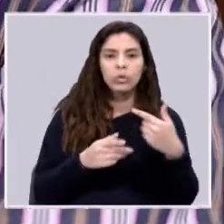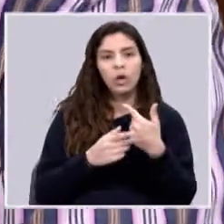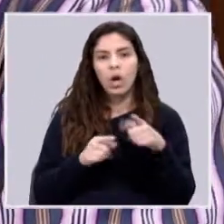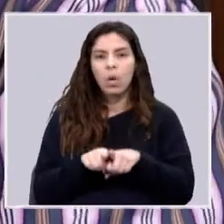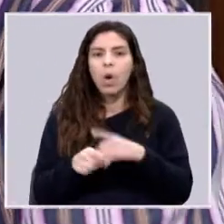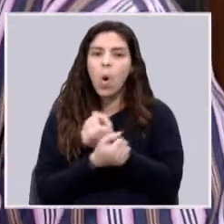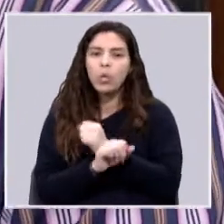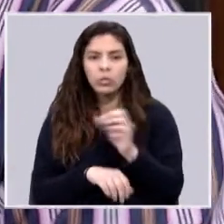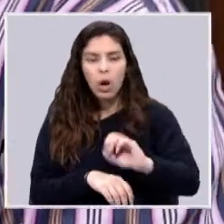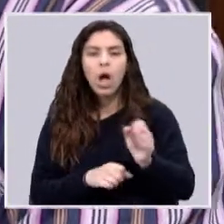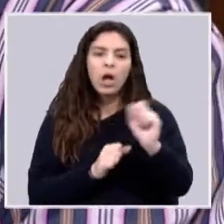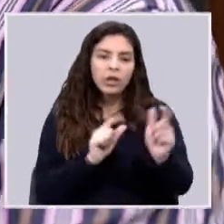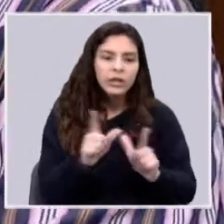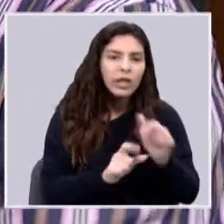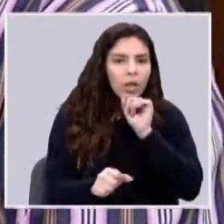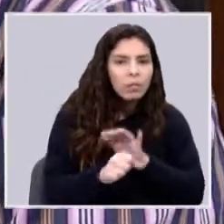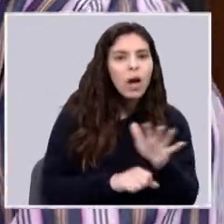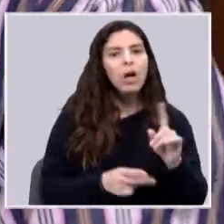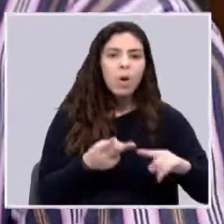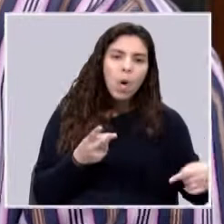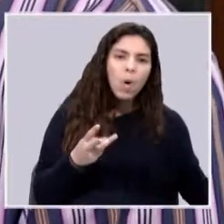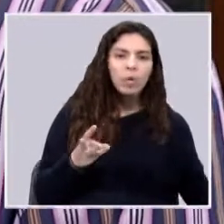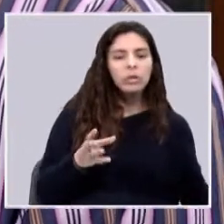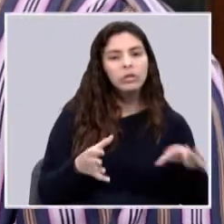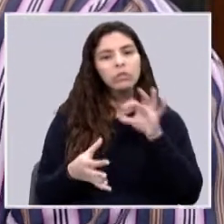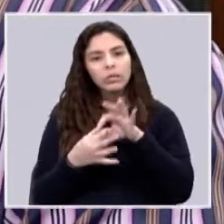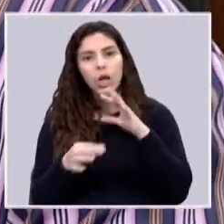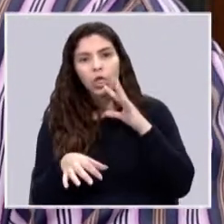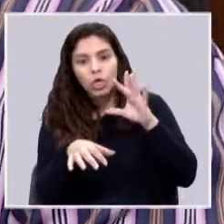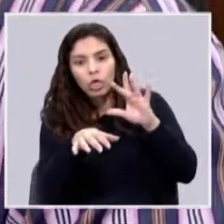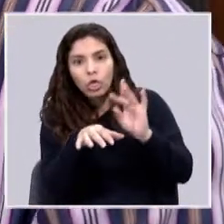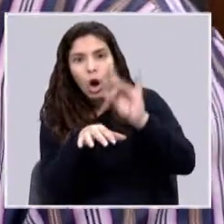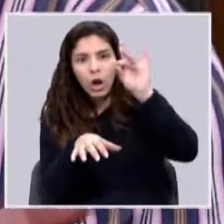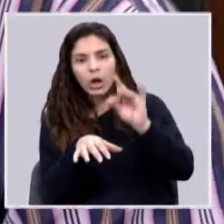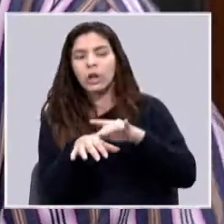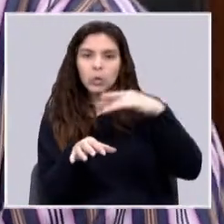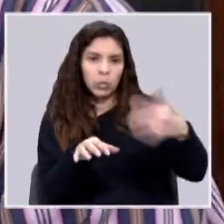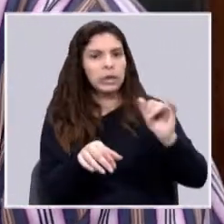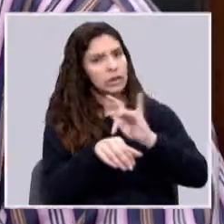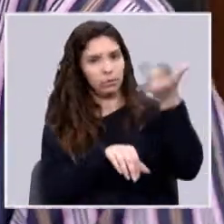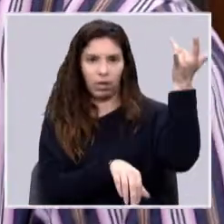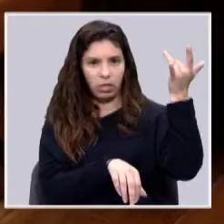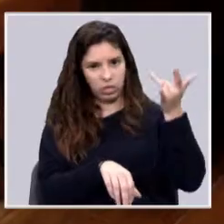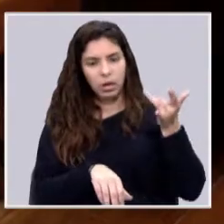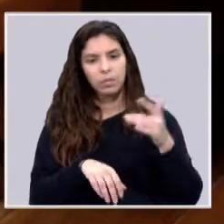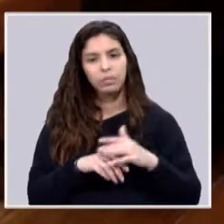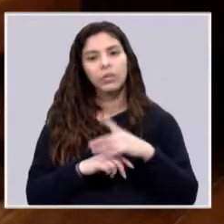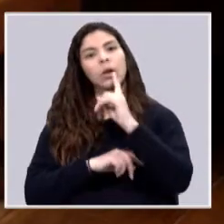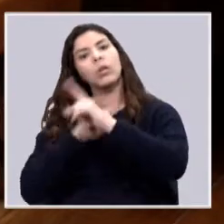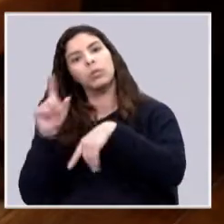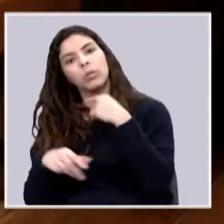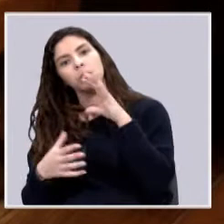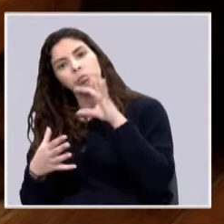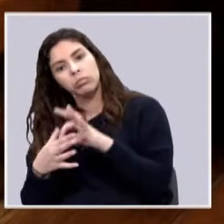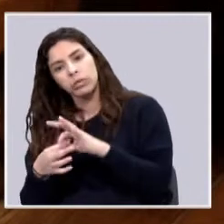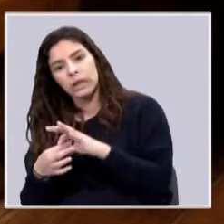invertebrados, então, nem se fala. Portanto, as estrelas do mar, as anémonas, esses tipo reagem ao toque e mais nada. Mas depois temos os